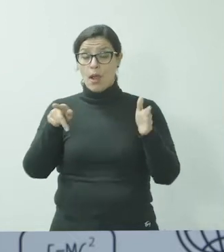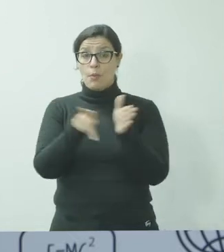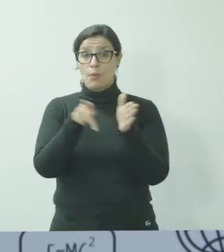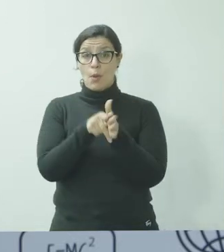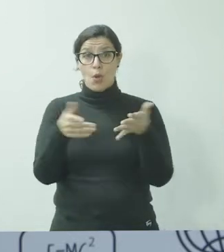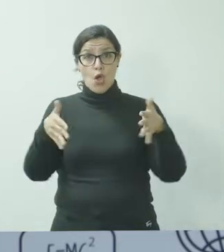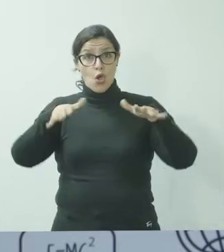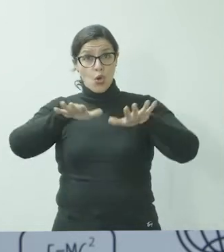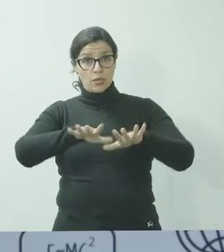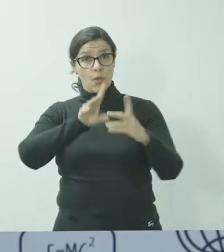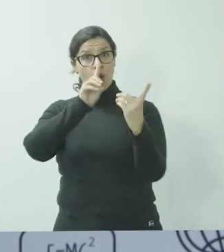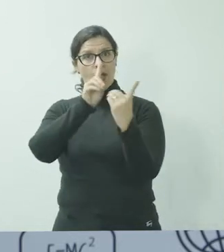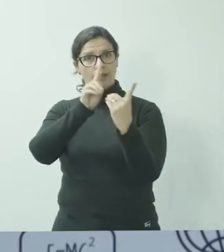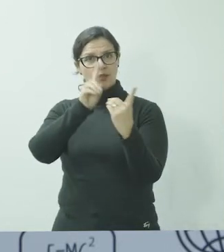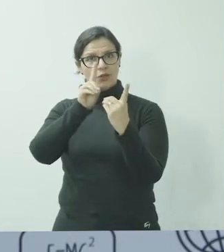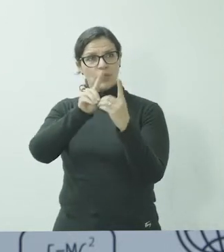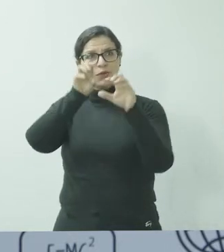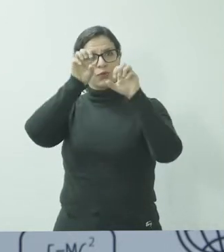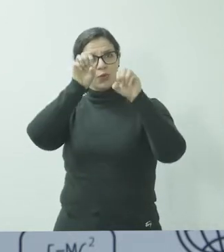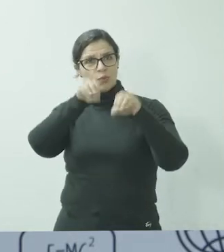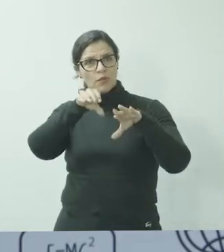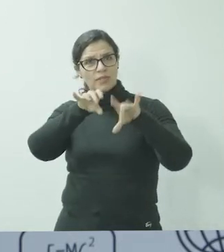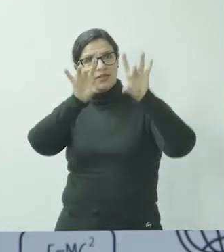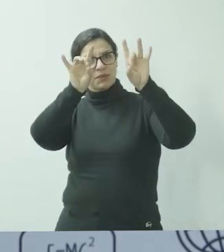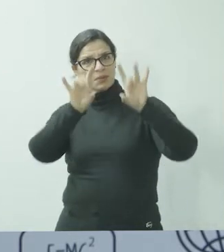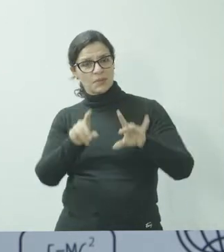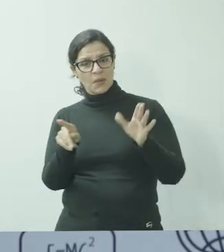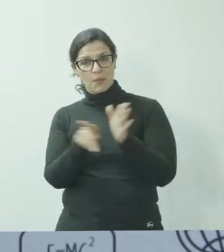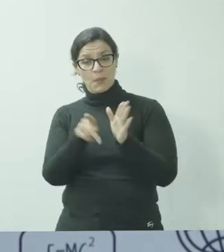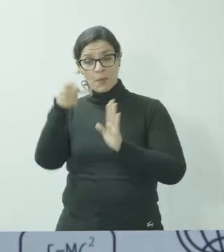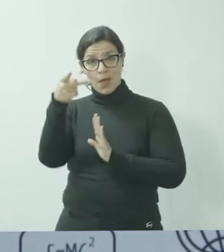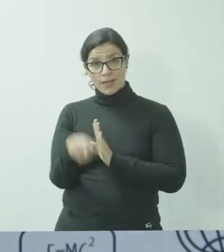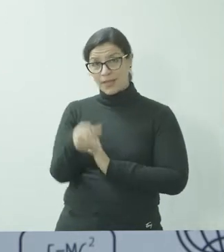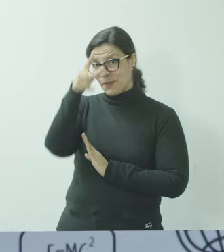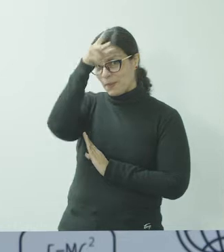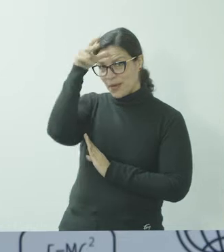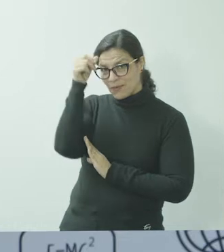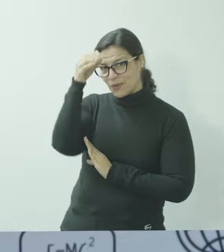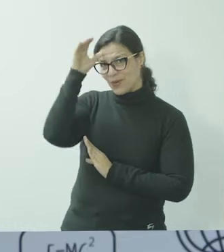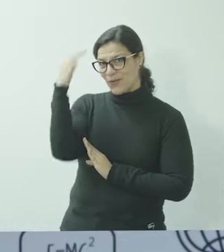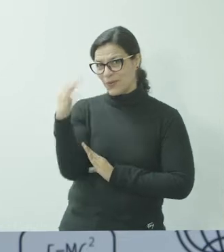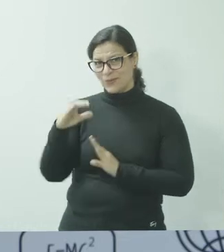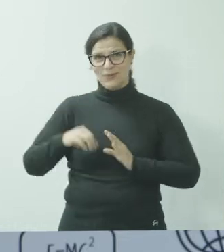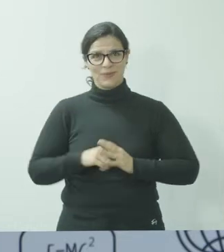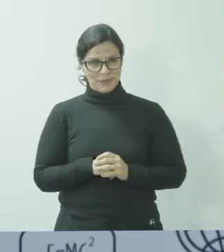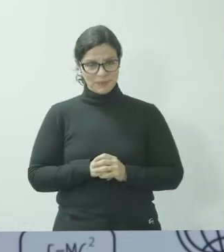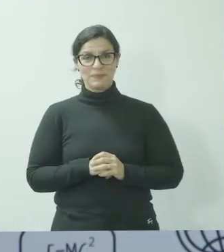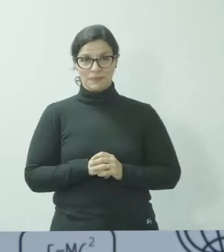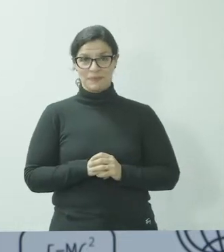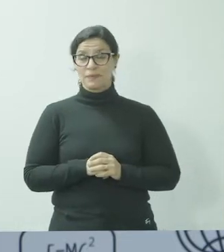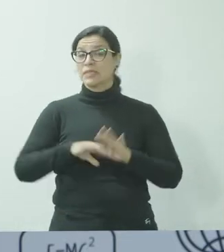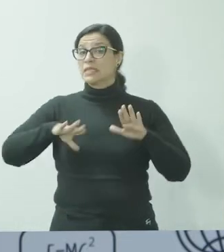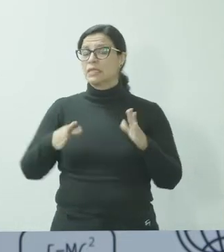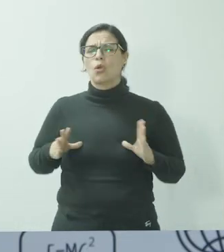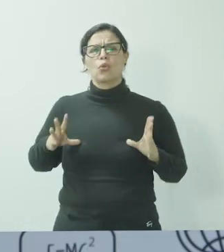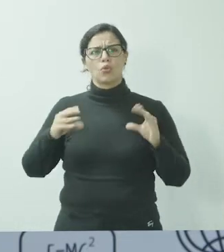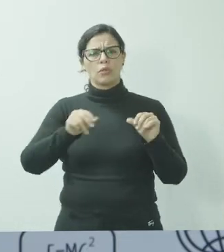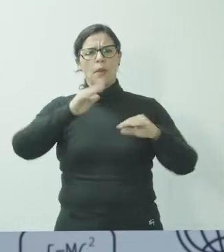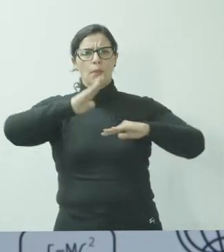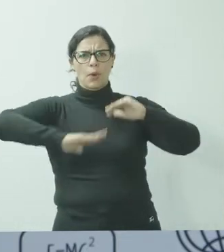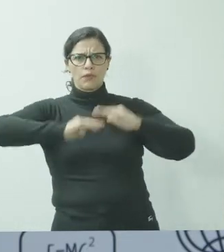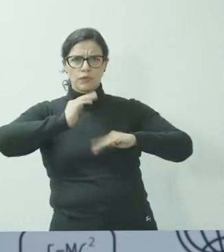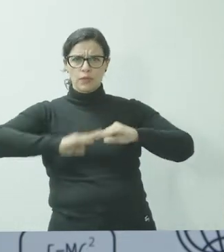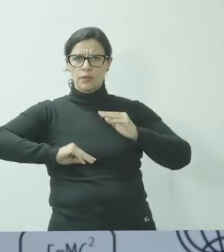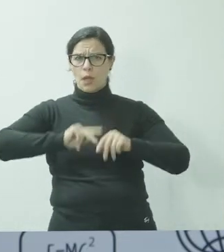inclusão e atendimento educacional especializado aqui da rede Municipal de Curitiba então todas